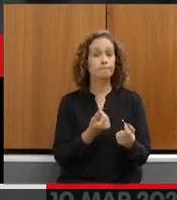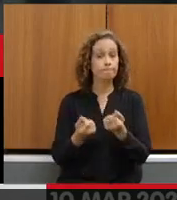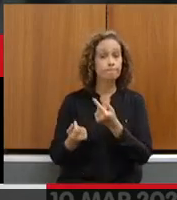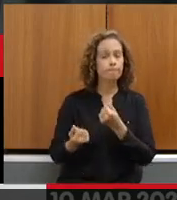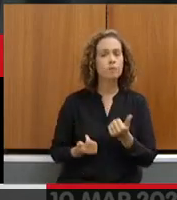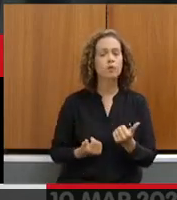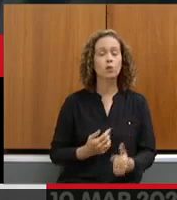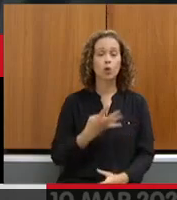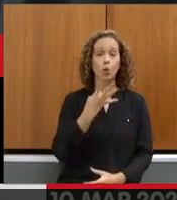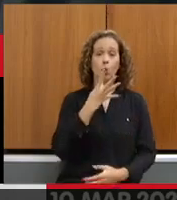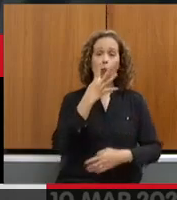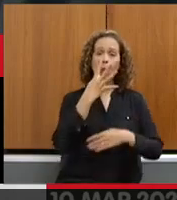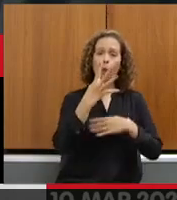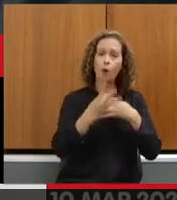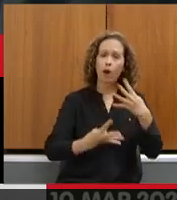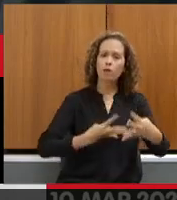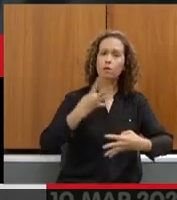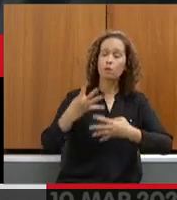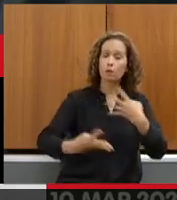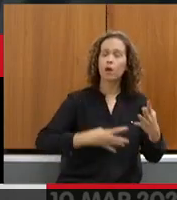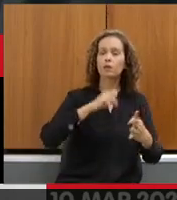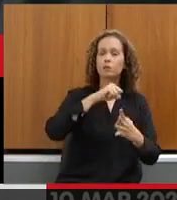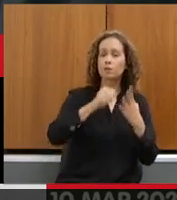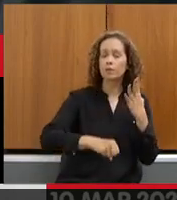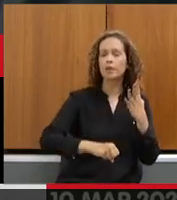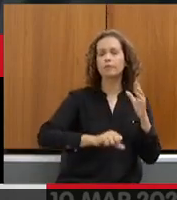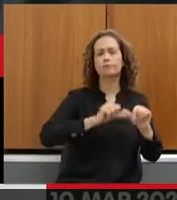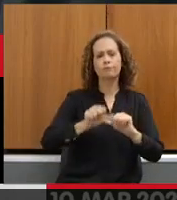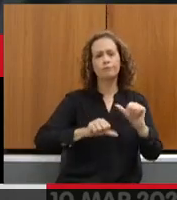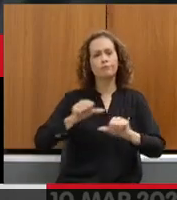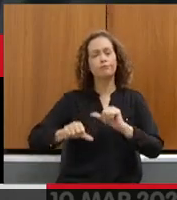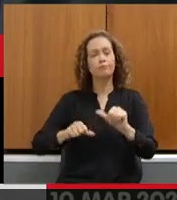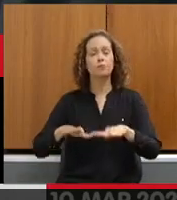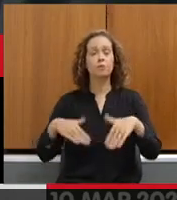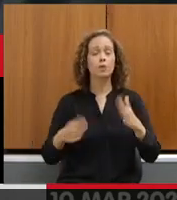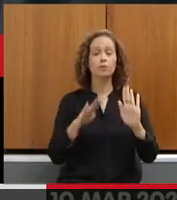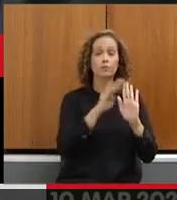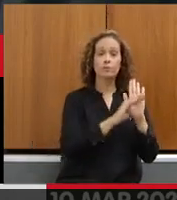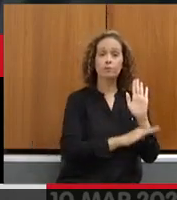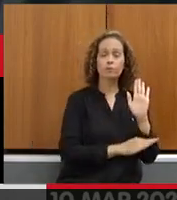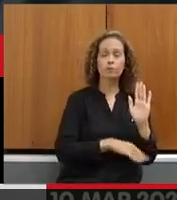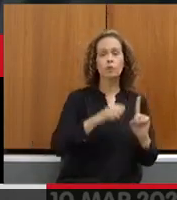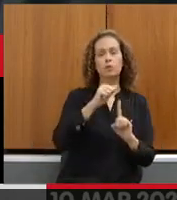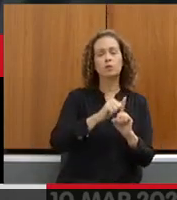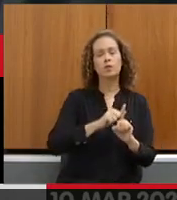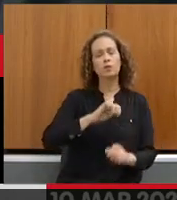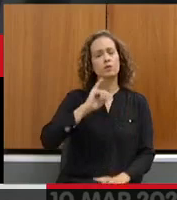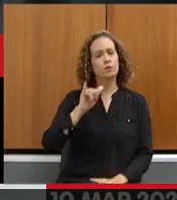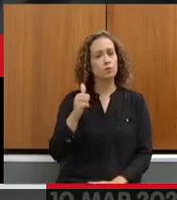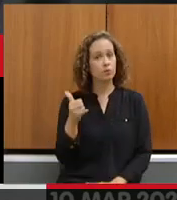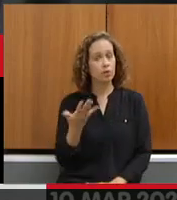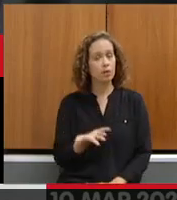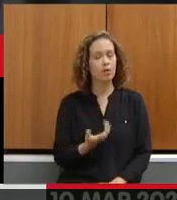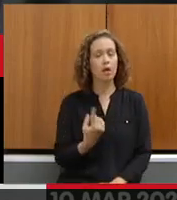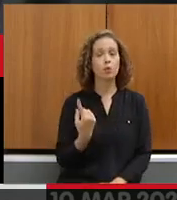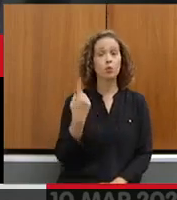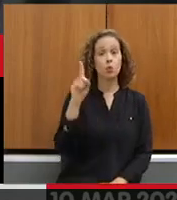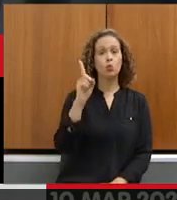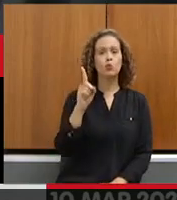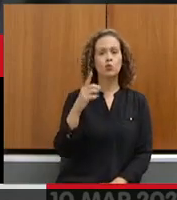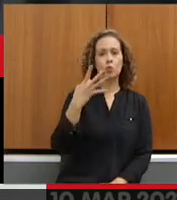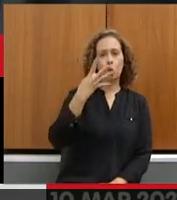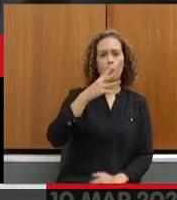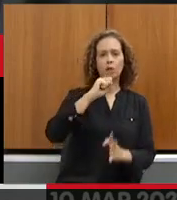quadrimestral então nós só que estamos esses programas no mês de janeiro e eles pegam o último quadrimestre